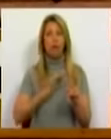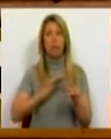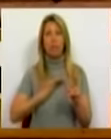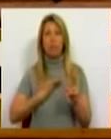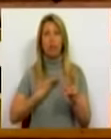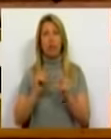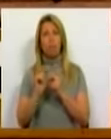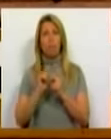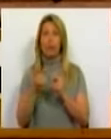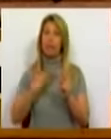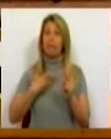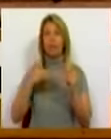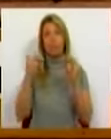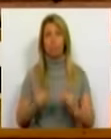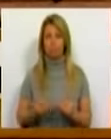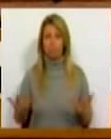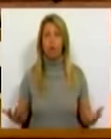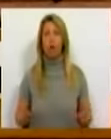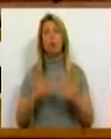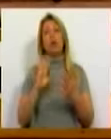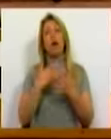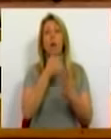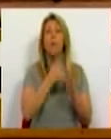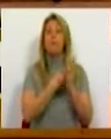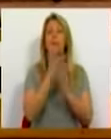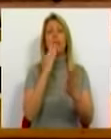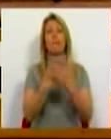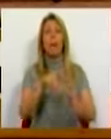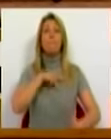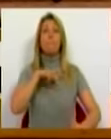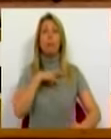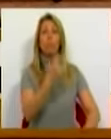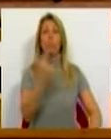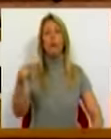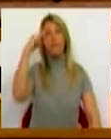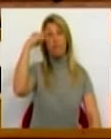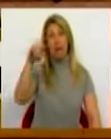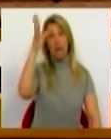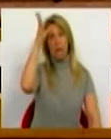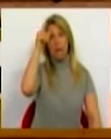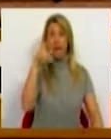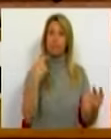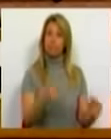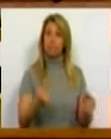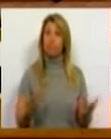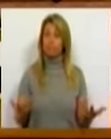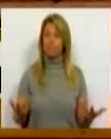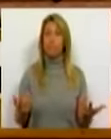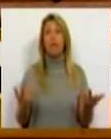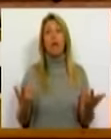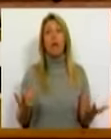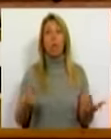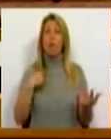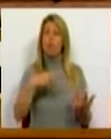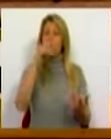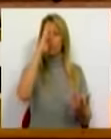Será aplicada uma medida que consiste na atribuição de um prémio por vaca leiteira. Estão a ser desenvolvidos grandes esforços para a